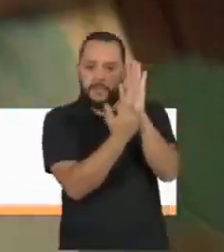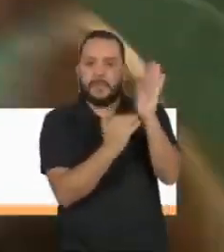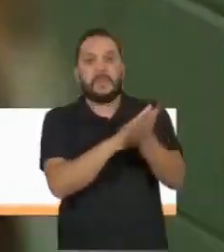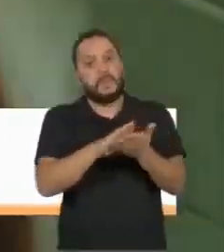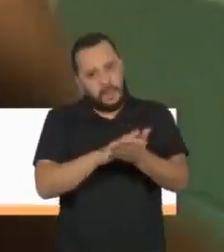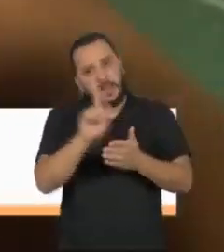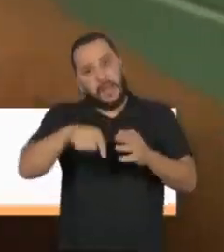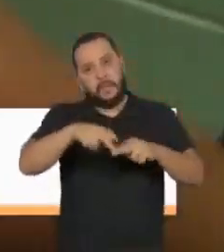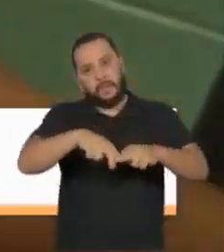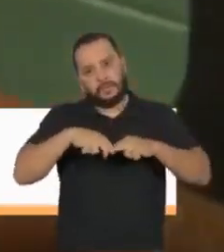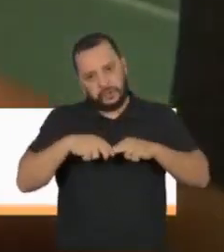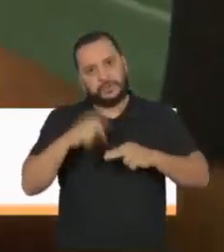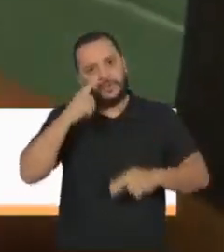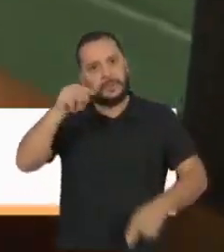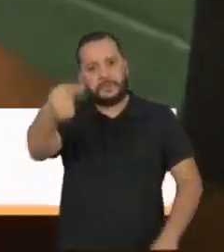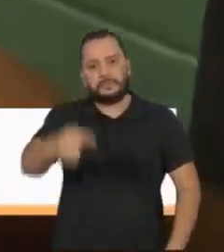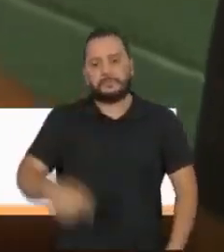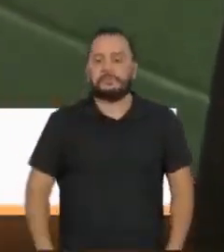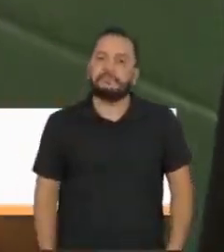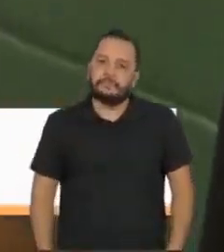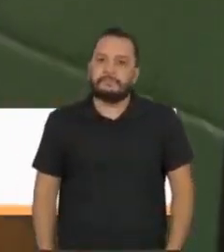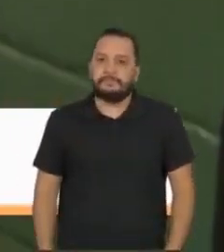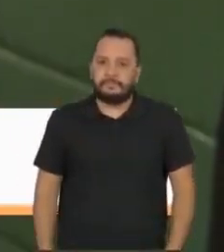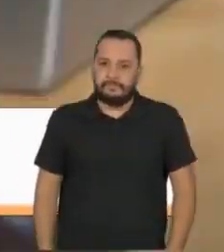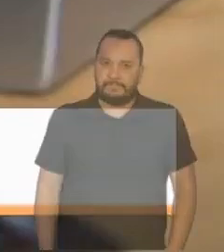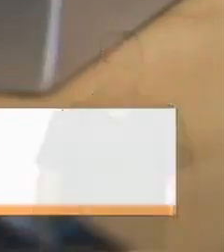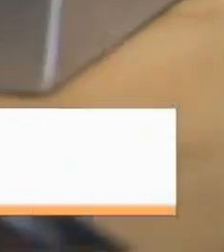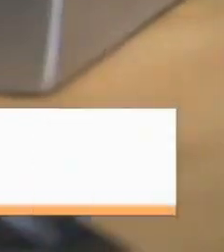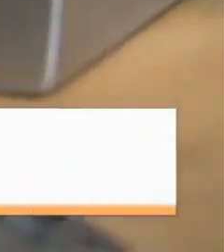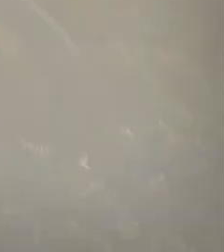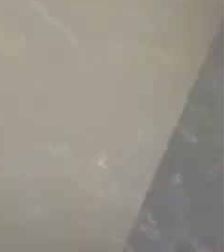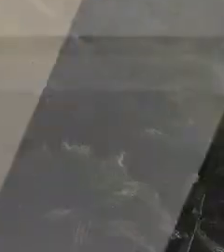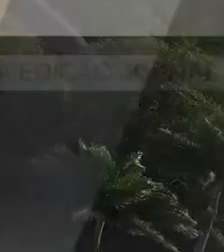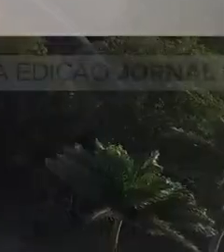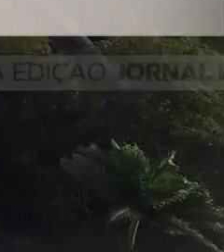das razões. A gente volta já já.